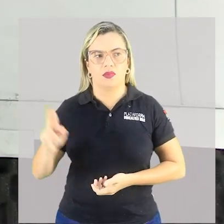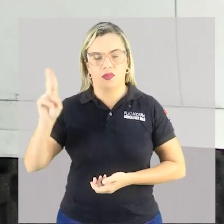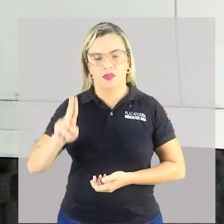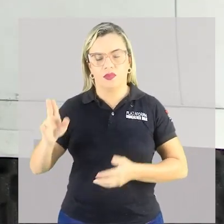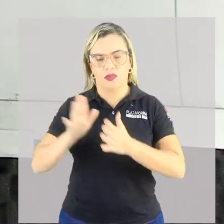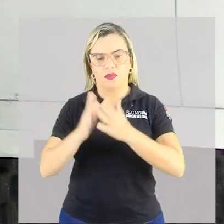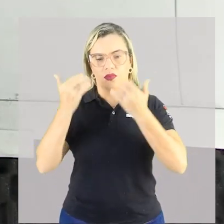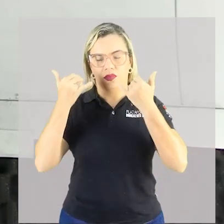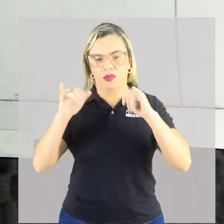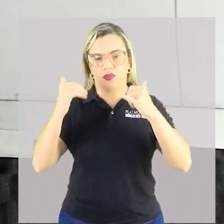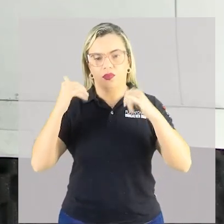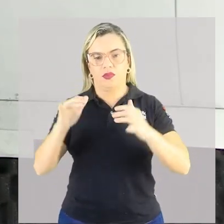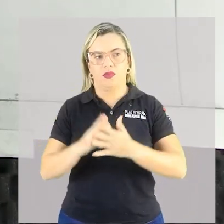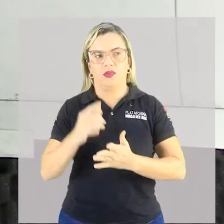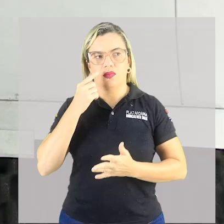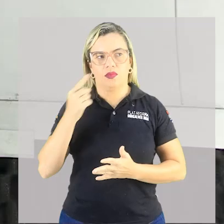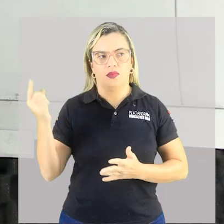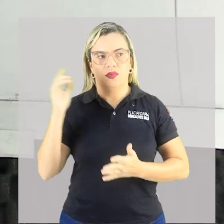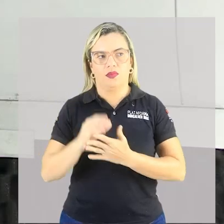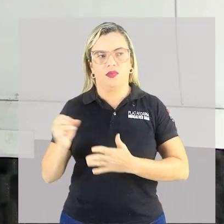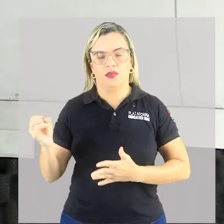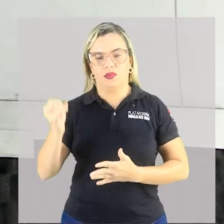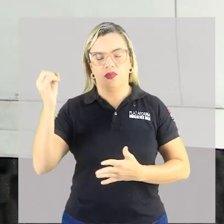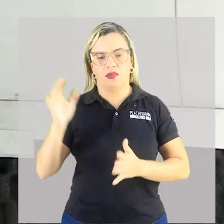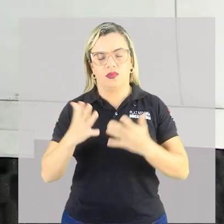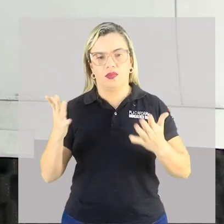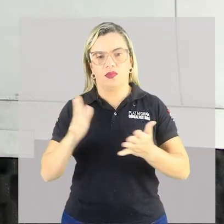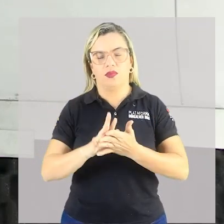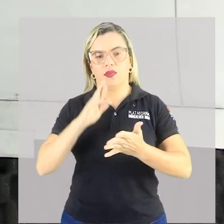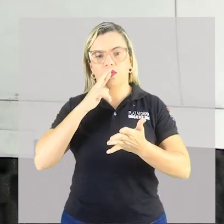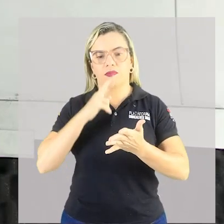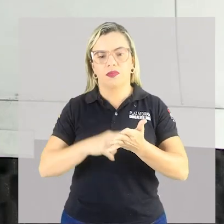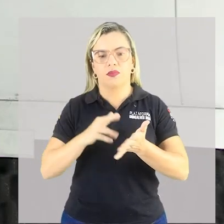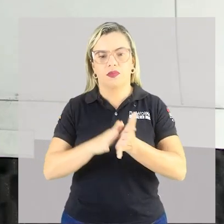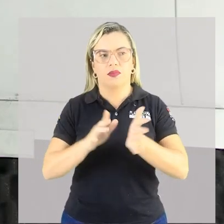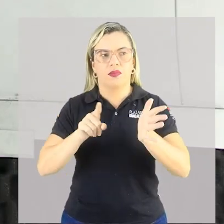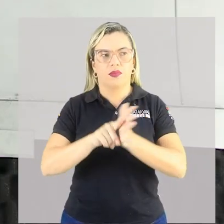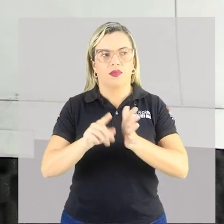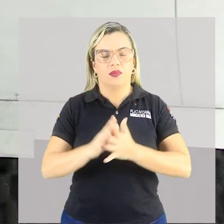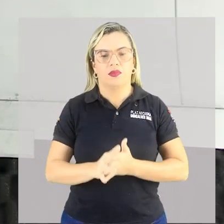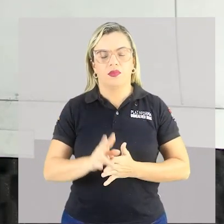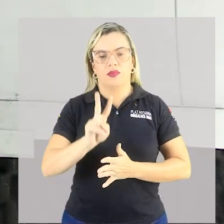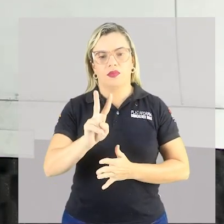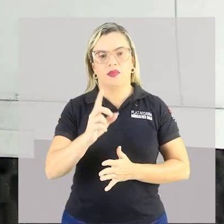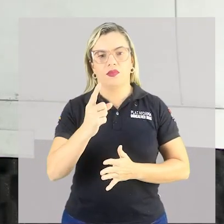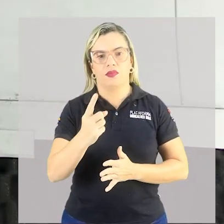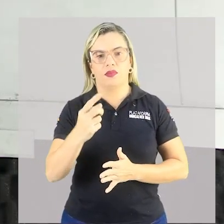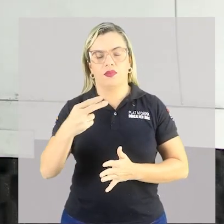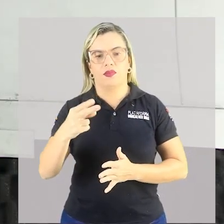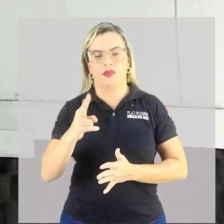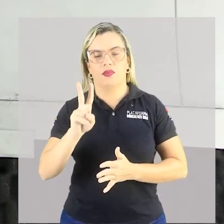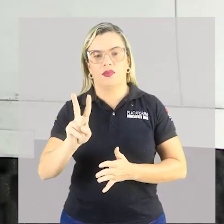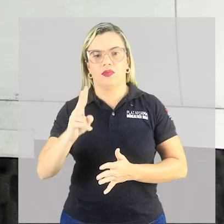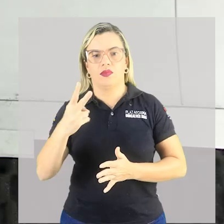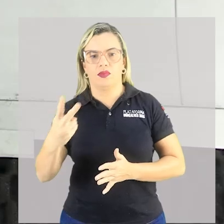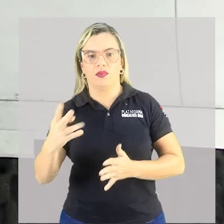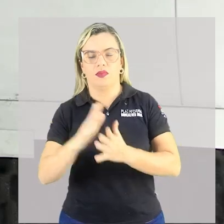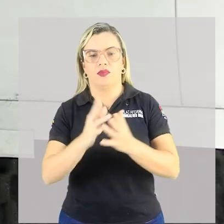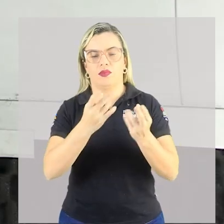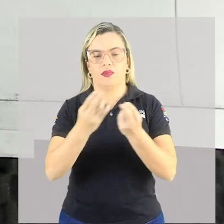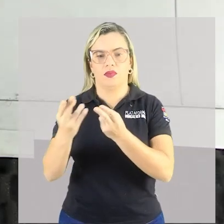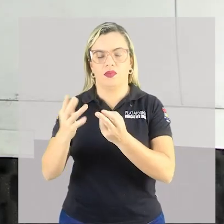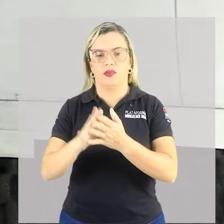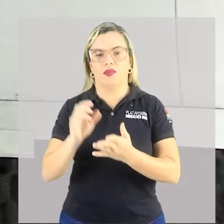essa informação? Essa informação aqui é muito importante, para a resolução da questão. Ele está dizendo que as velocidades, elas são o quê?